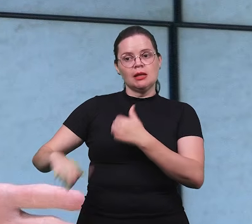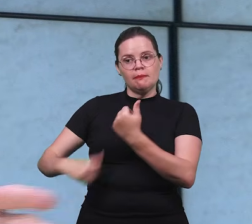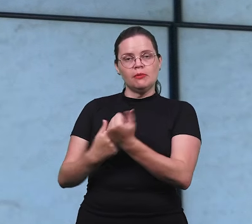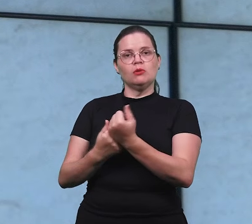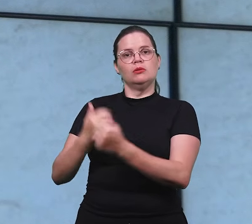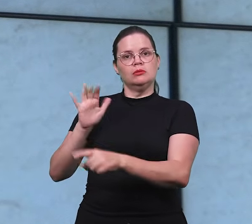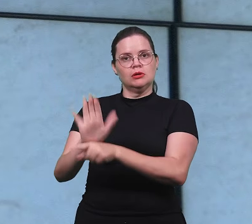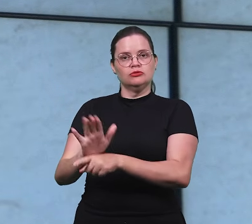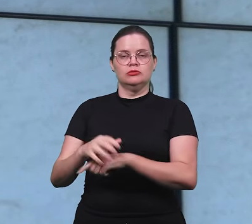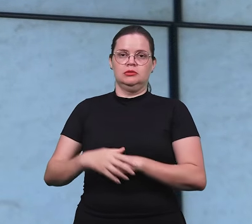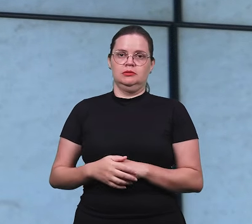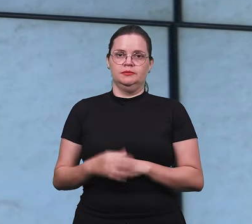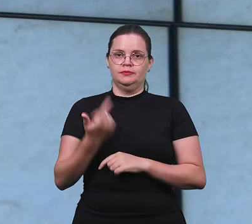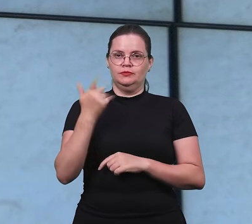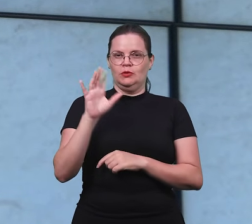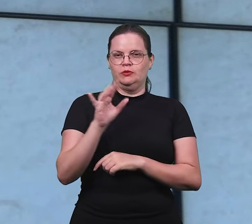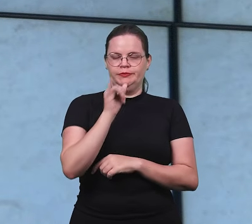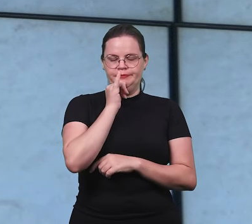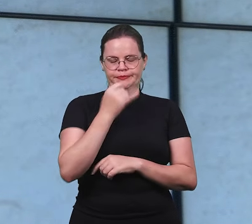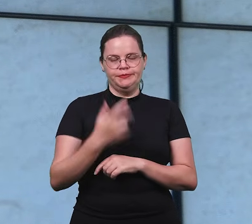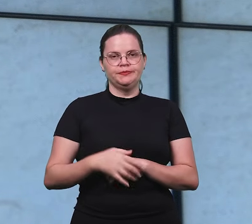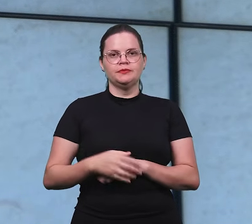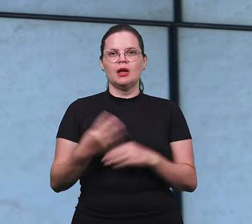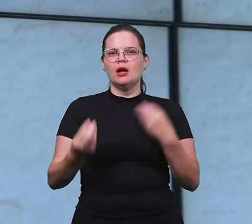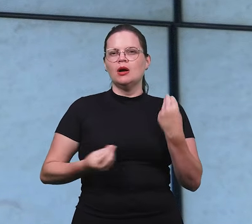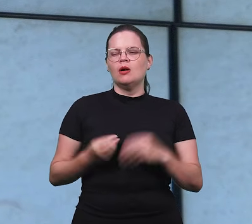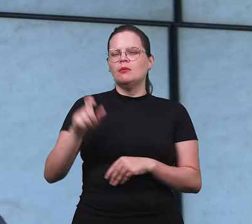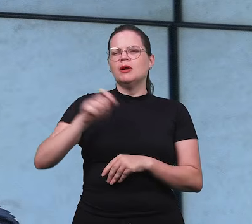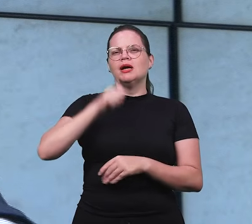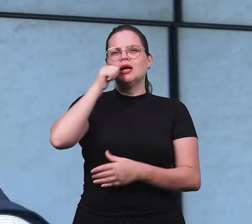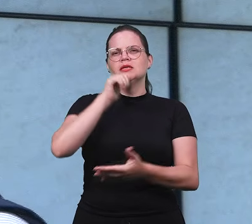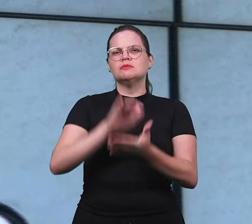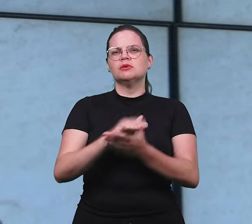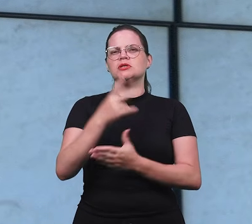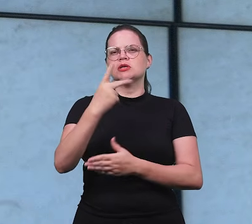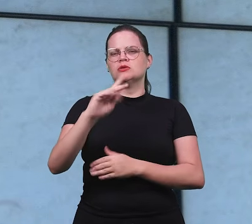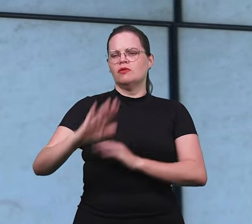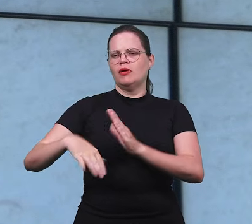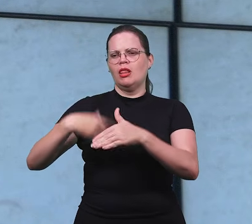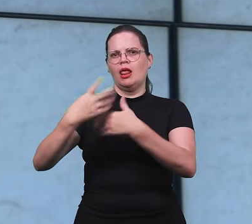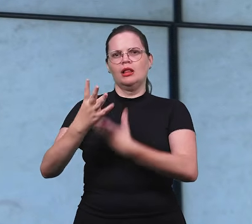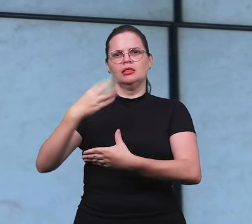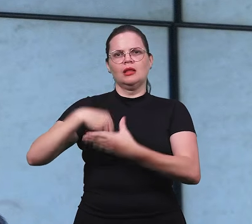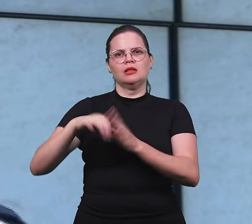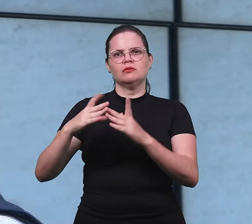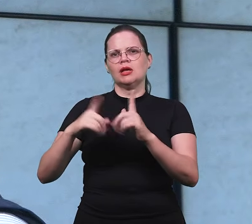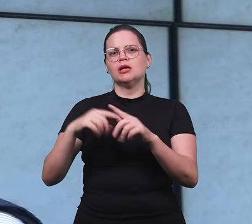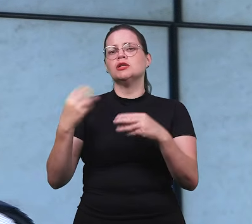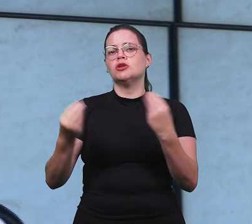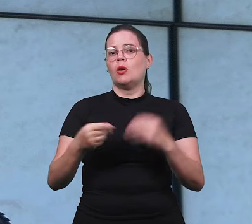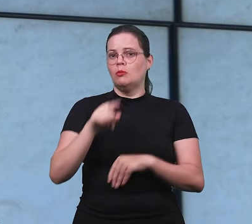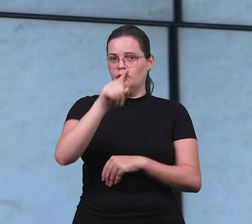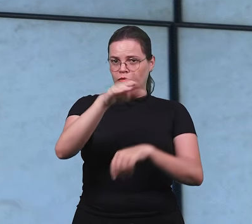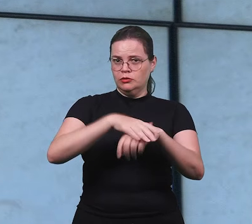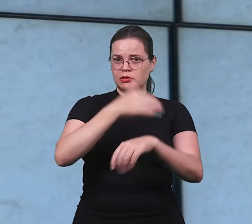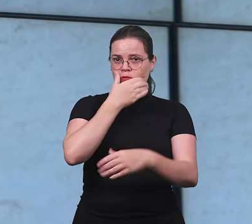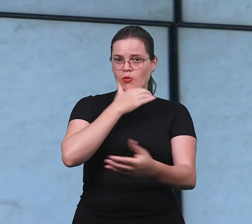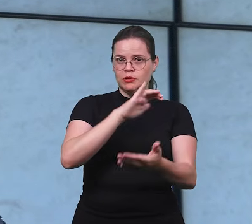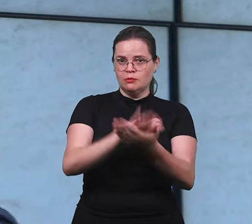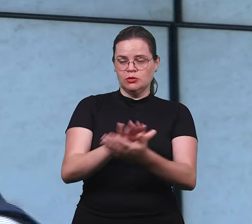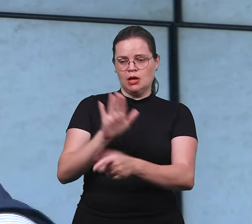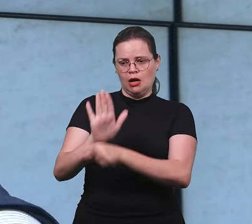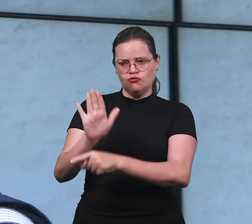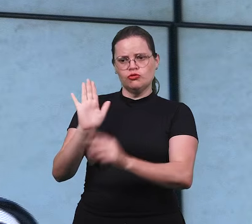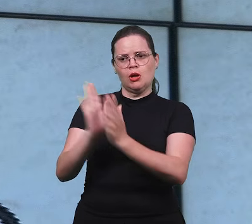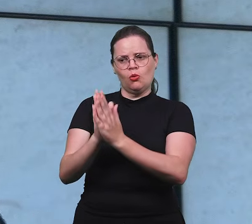nós podemos dar: a esposa, como ela vai frutificar na obra do Senhor? Você ajudando ela a orar, a participar